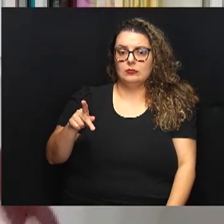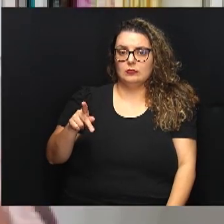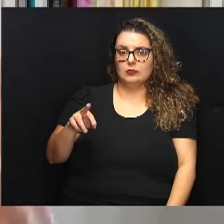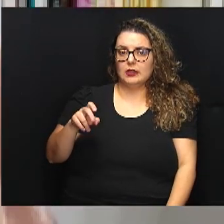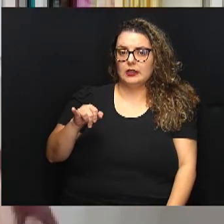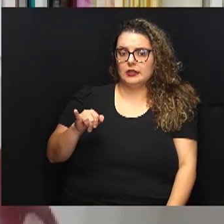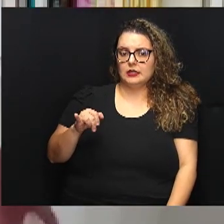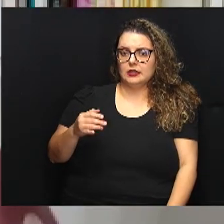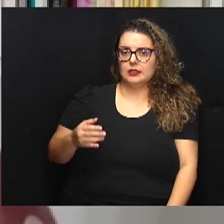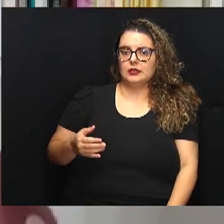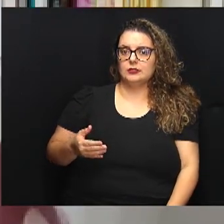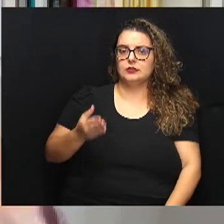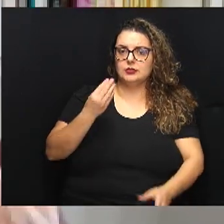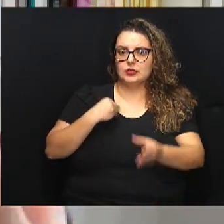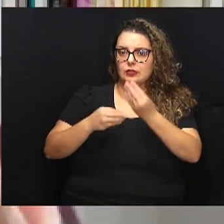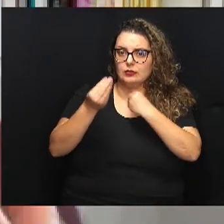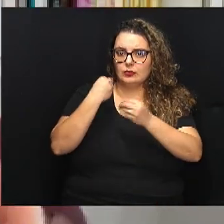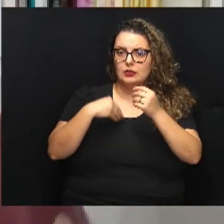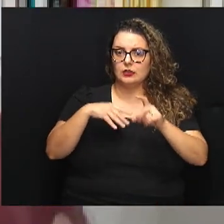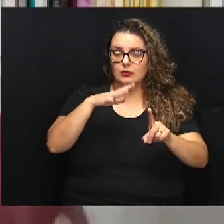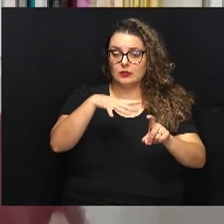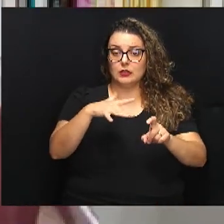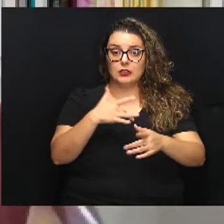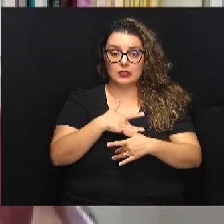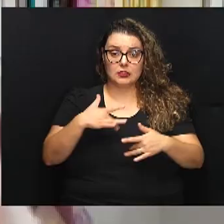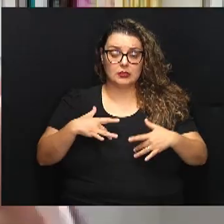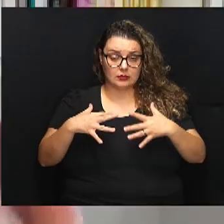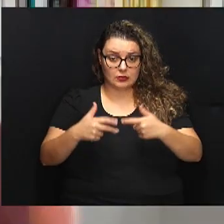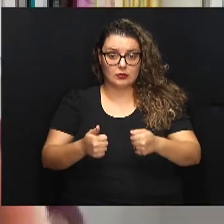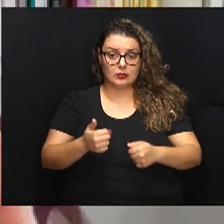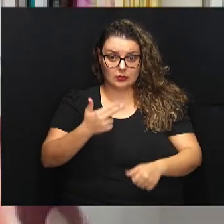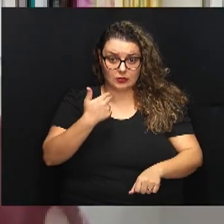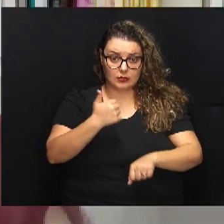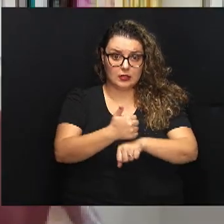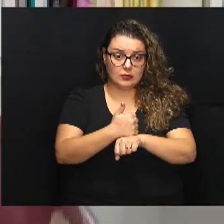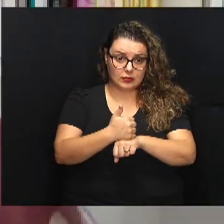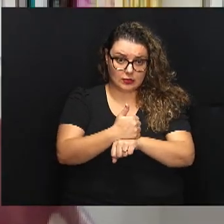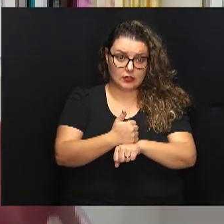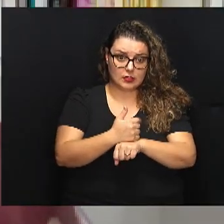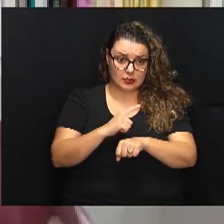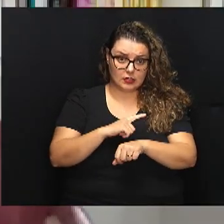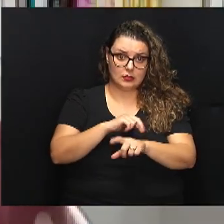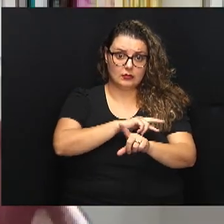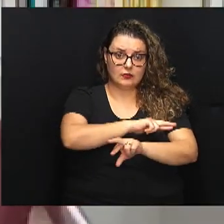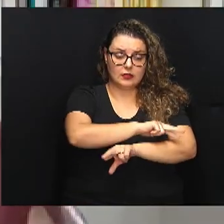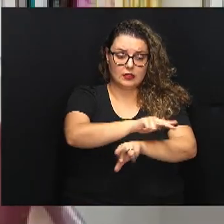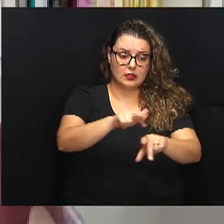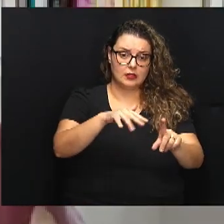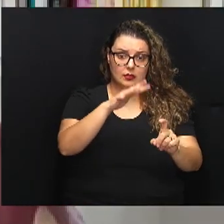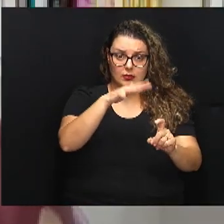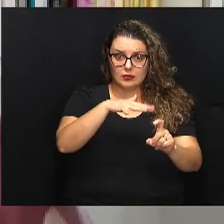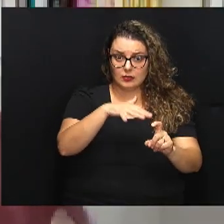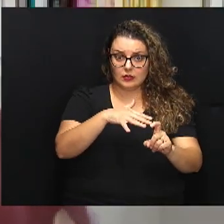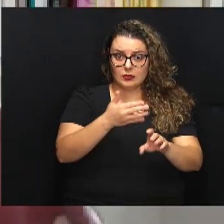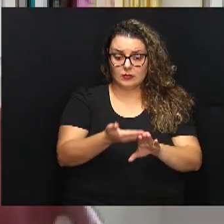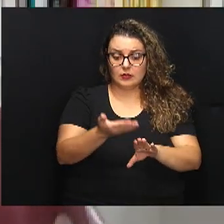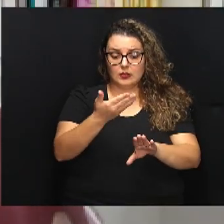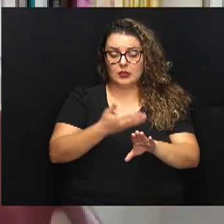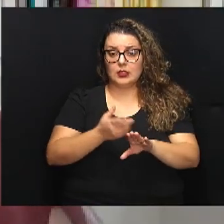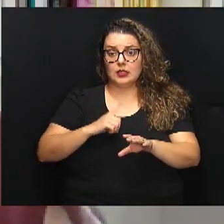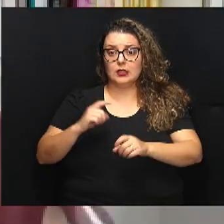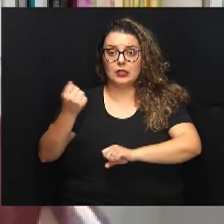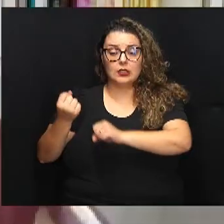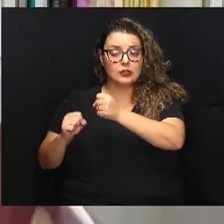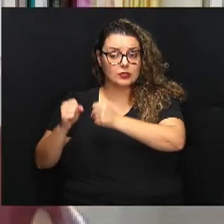na nutrição, na saúde em geral, tem muitos mitos. E por trás, a gente vê que tem uma